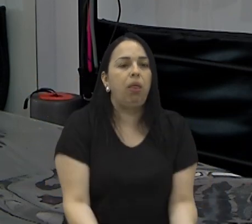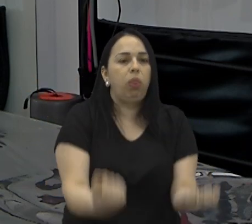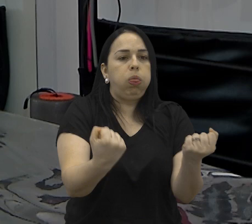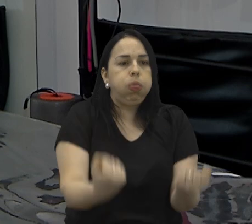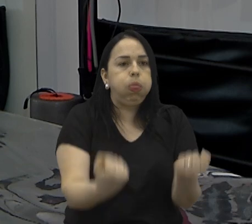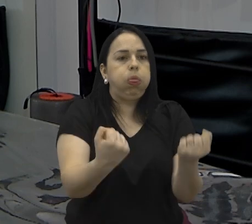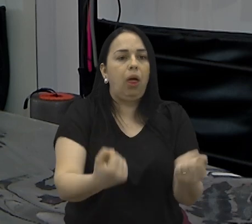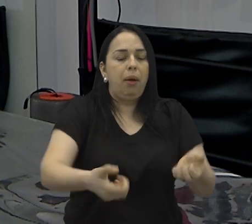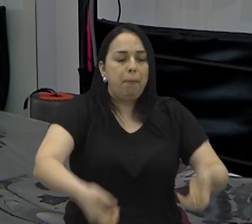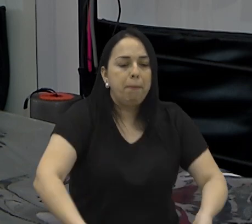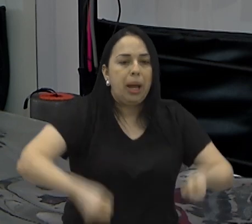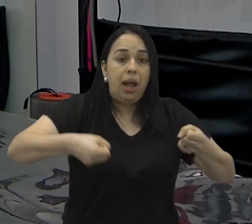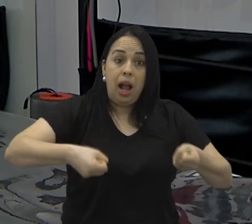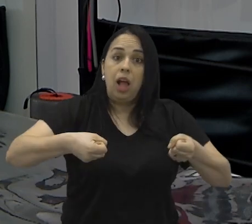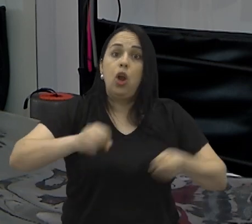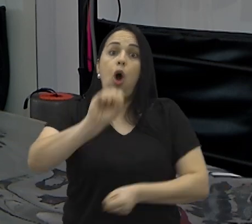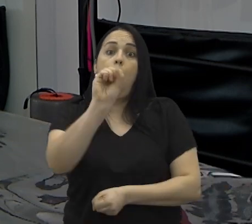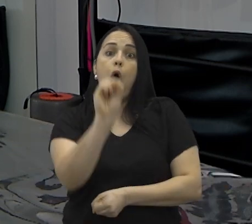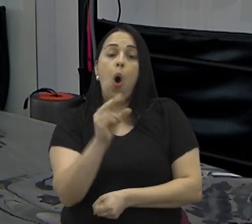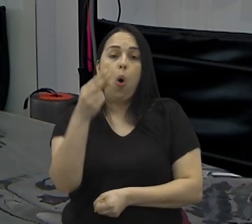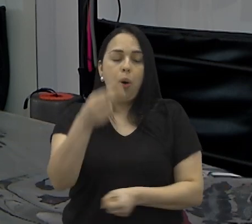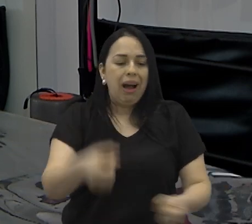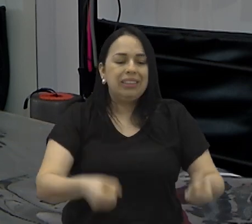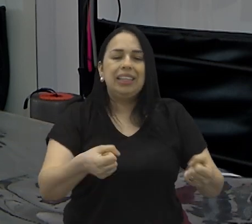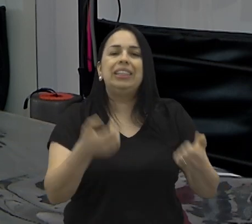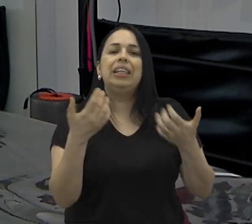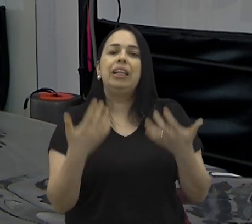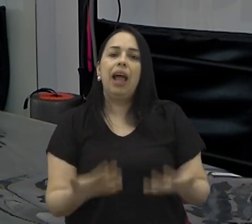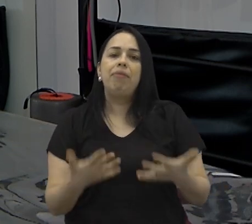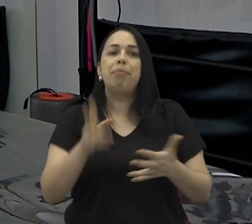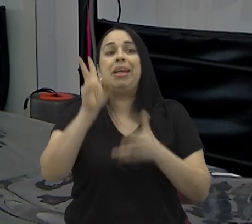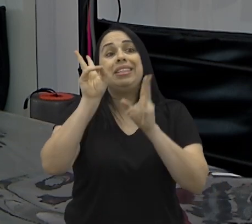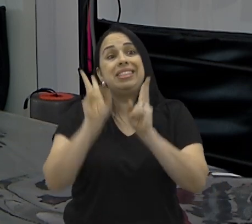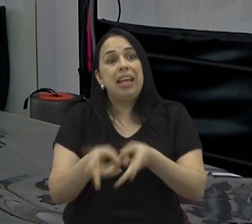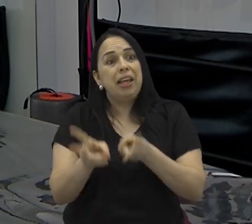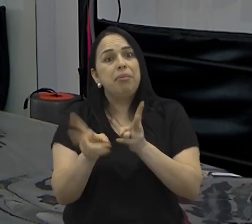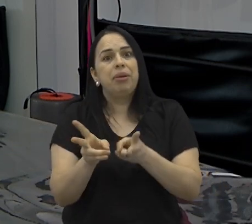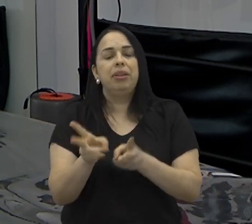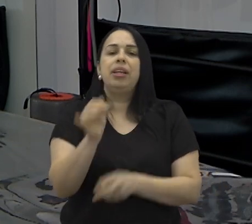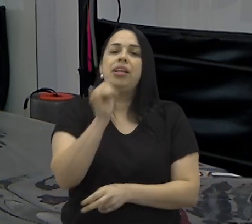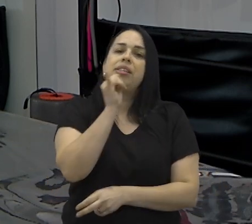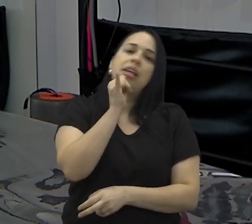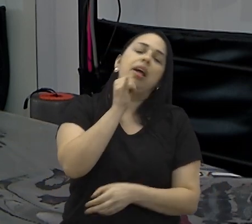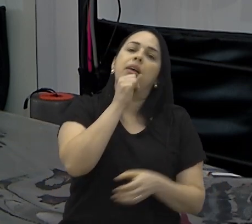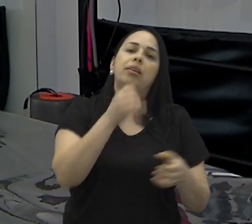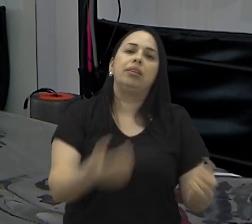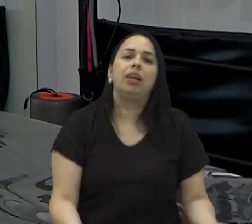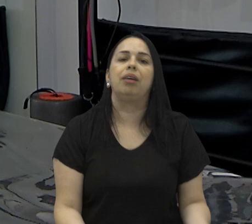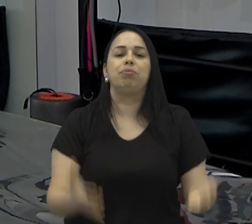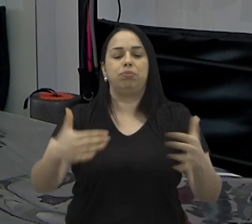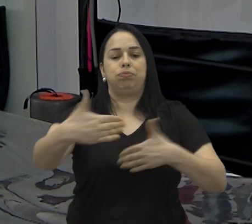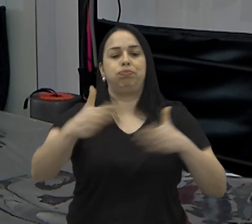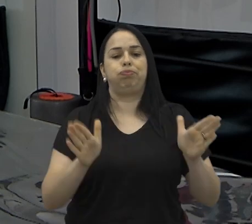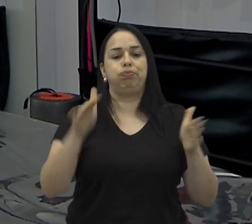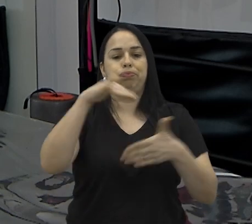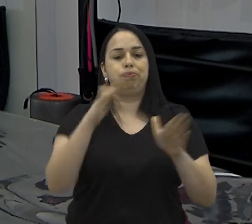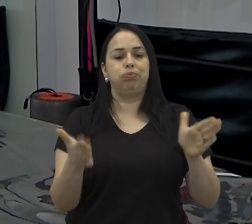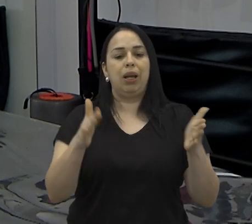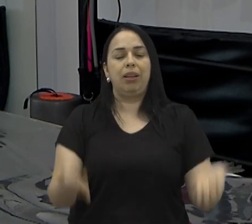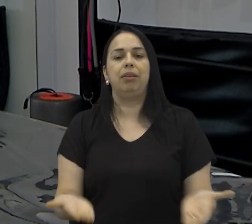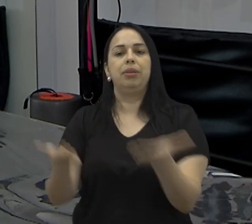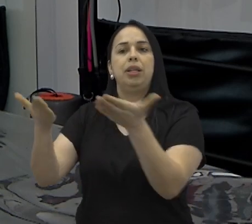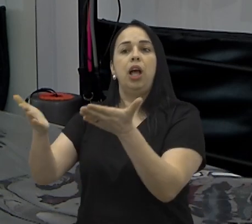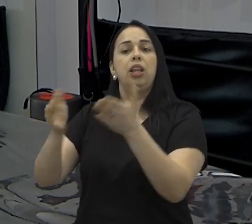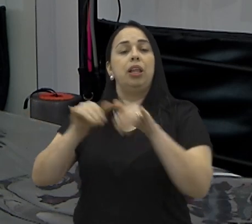levantando objetos pesados do chão, ou mesmo que não pesados, mas com alta repetição, o pessoal que trabalha com carregamento de caixa,